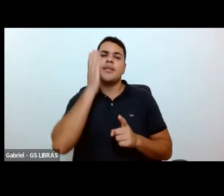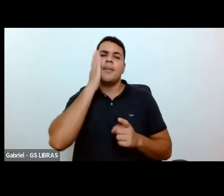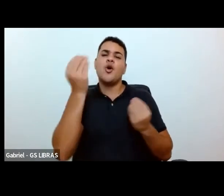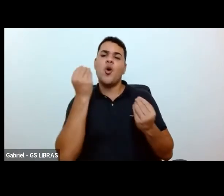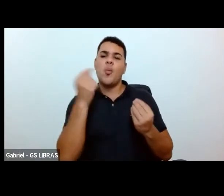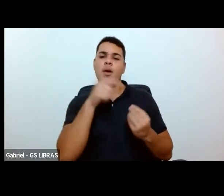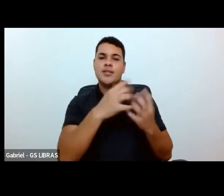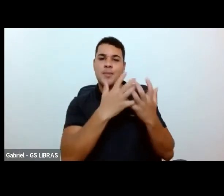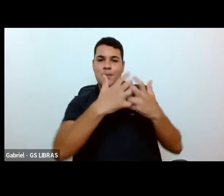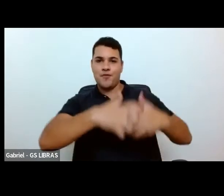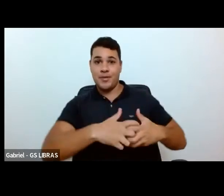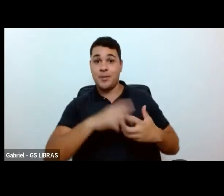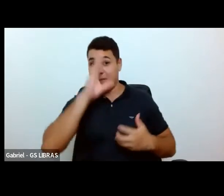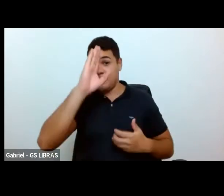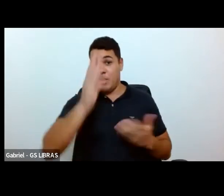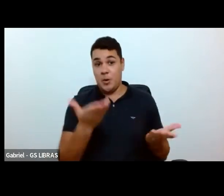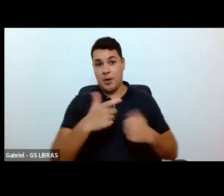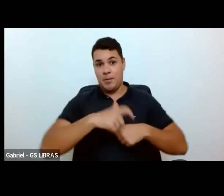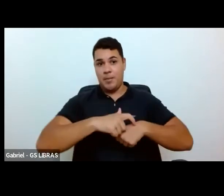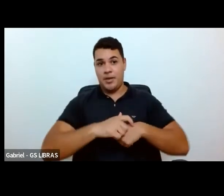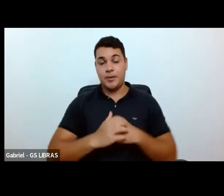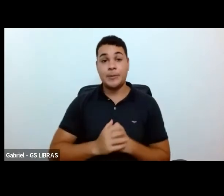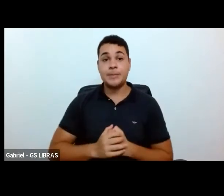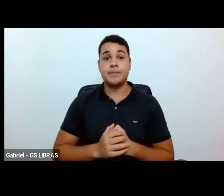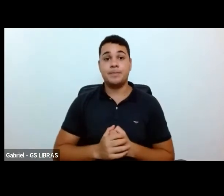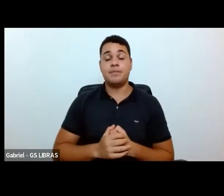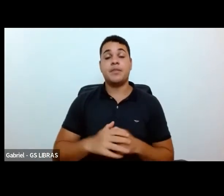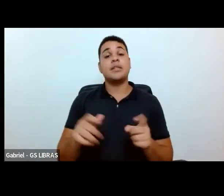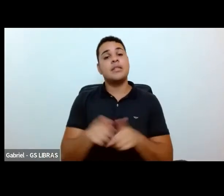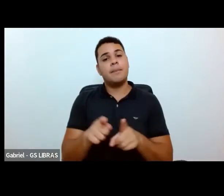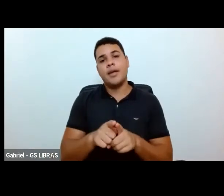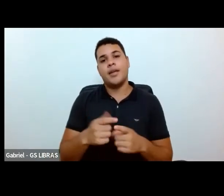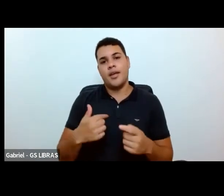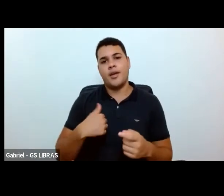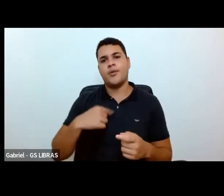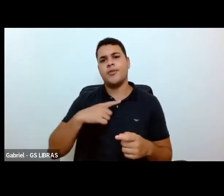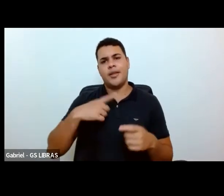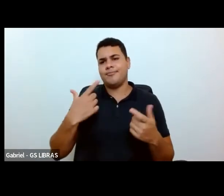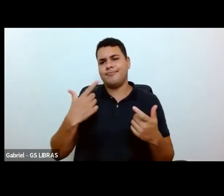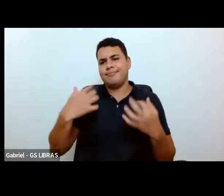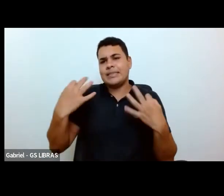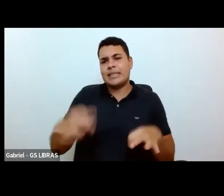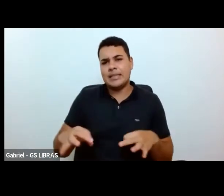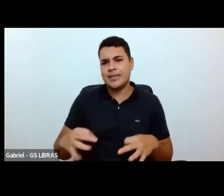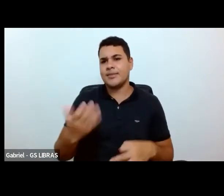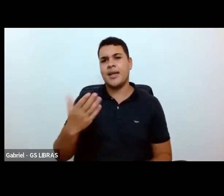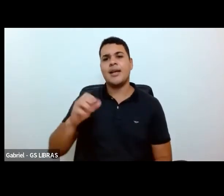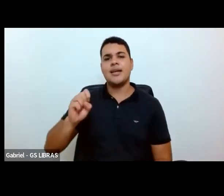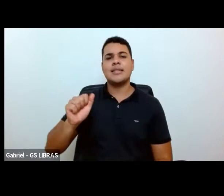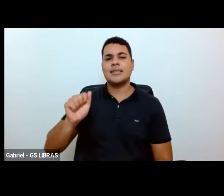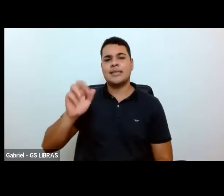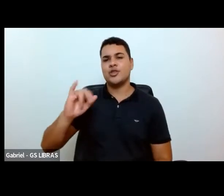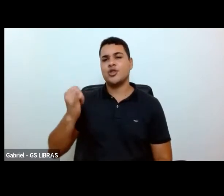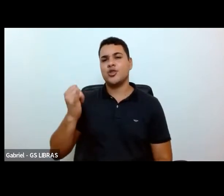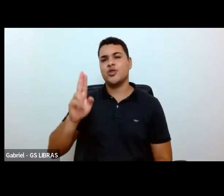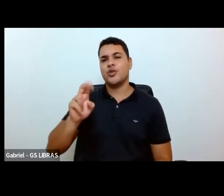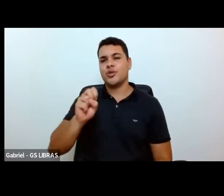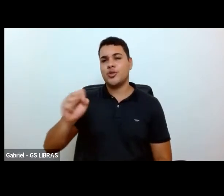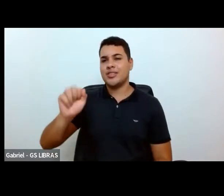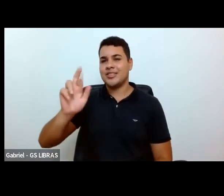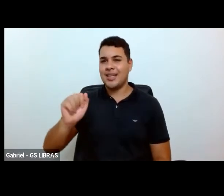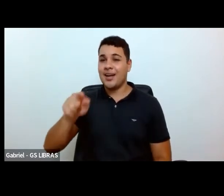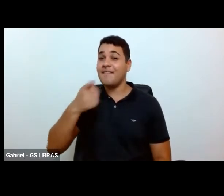momento atual. Eu não tenho dúvida daí que a questão geracional, que Jussara também colocou, é central, e daí eu diria a agenda jovem